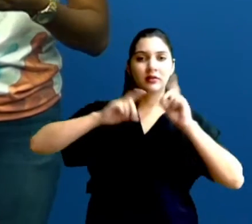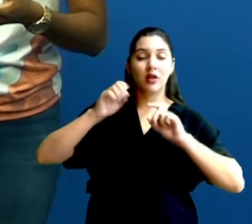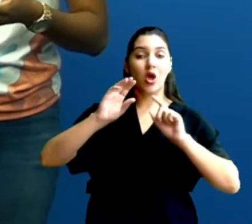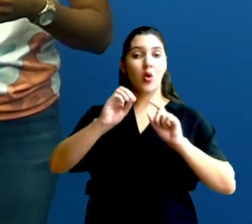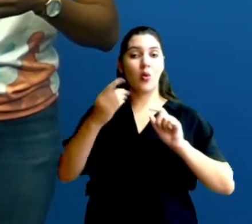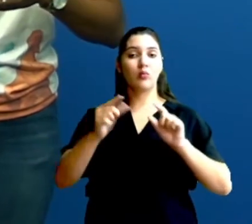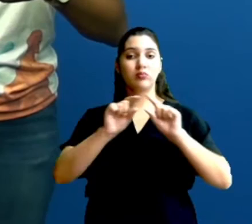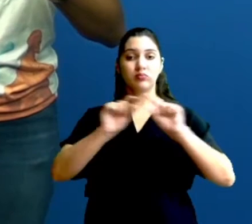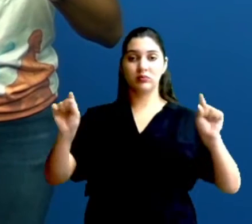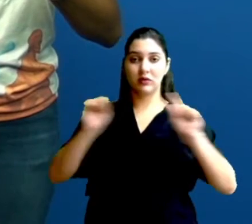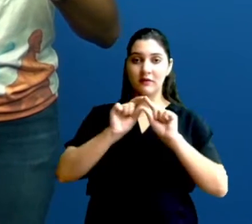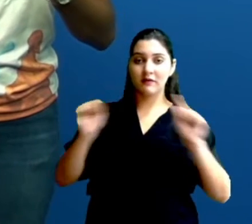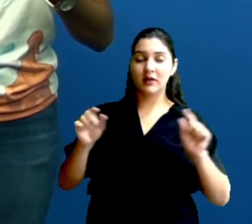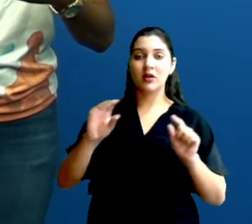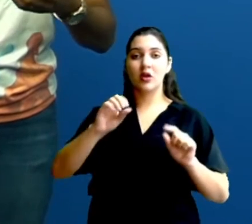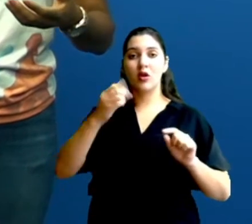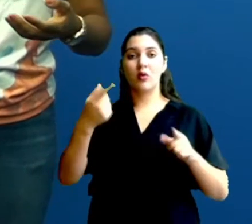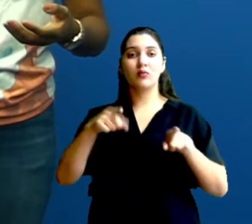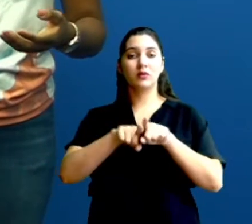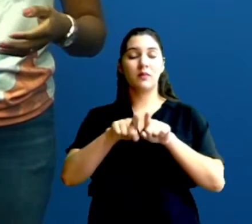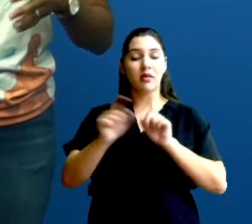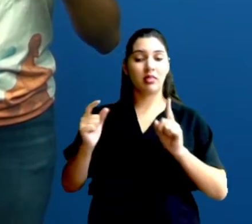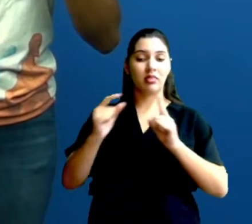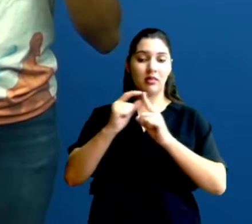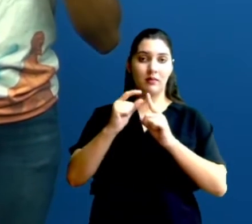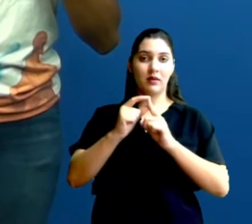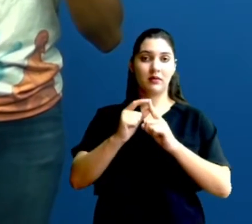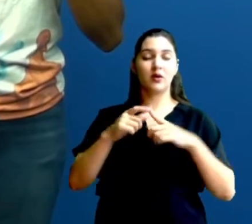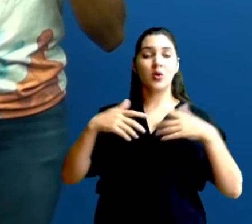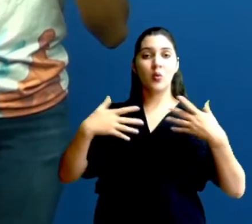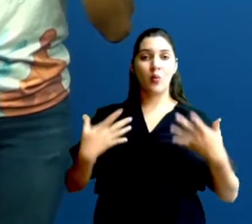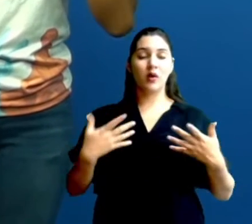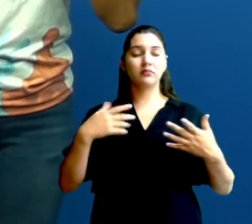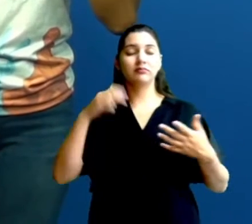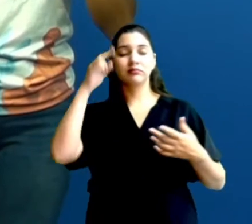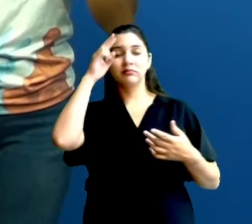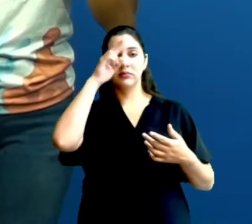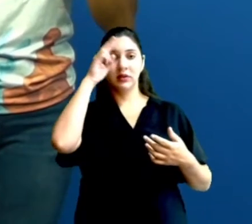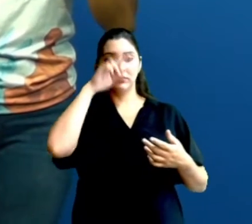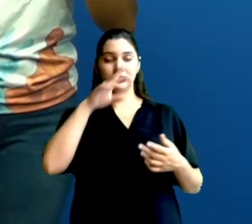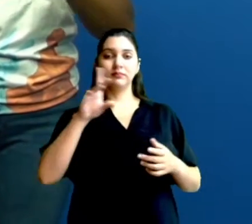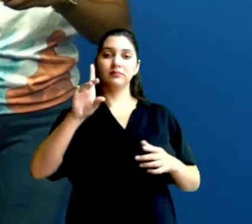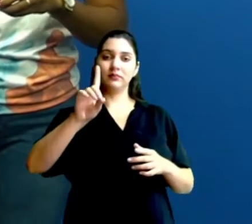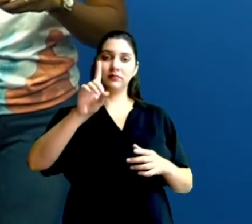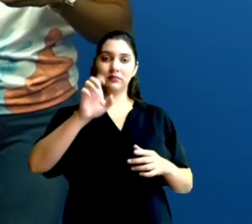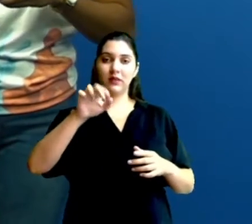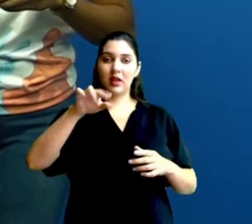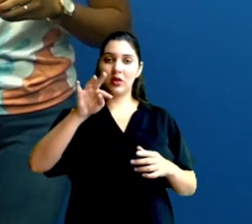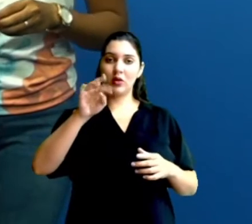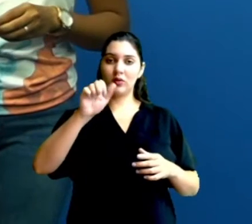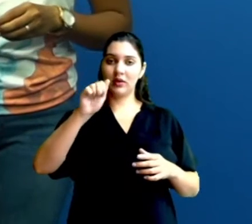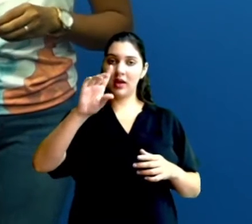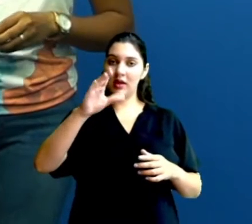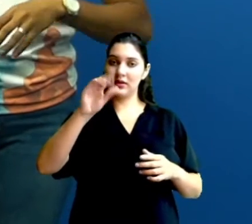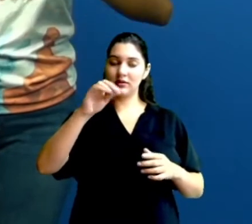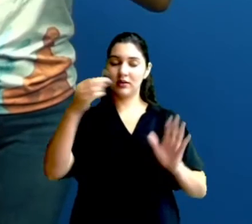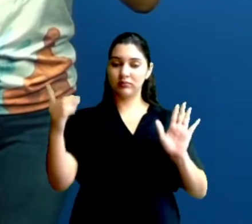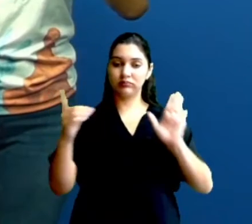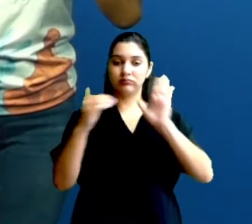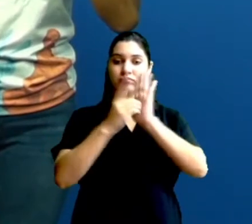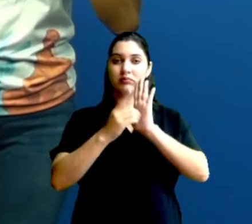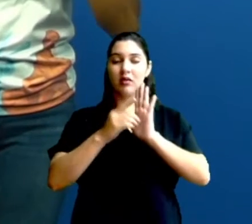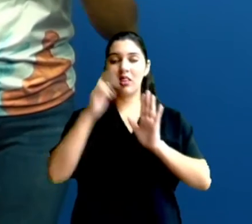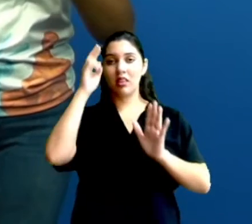daquela frase, ou também daquela palavra. Então, quando você lembrar em denotação, você vai lembrar sempre,